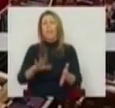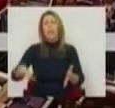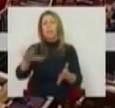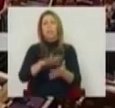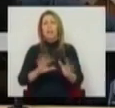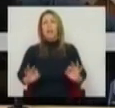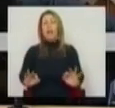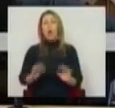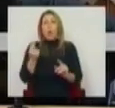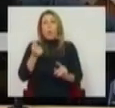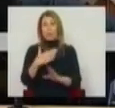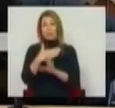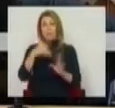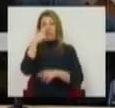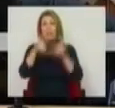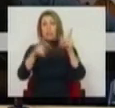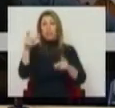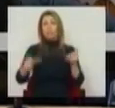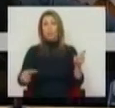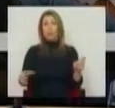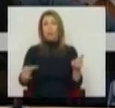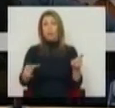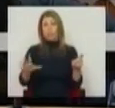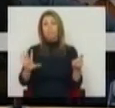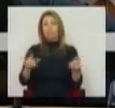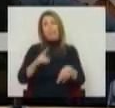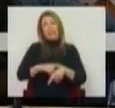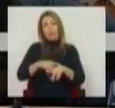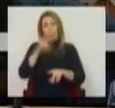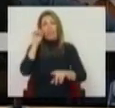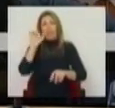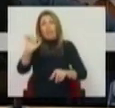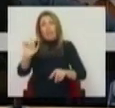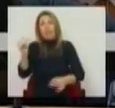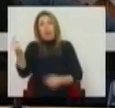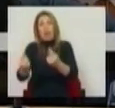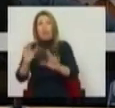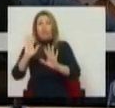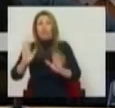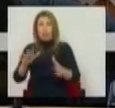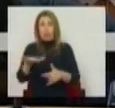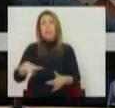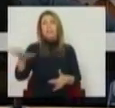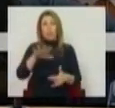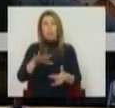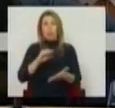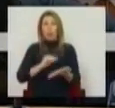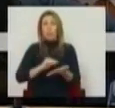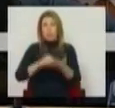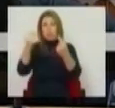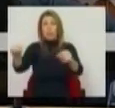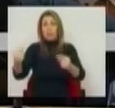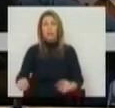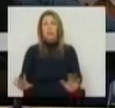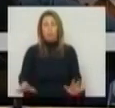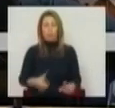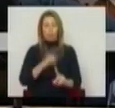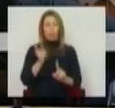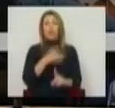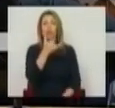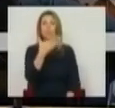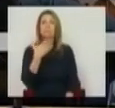Praticamente metade das pessoas em Portugal experienciaram em algum momento da sua vida uma situação de pobreza. Em 2017, a